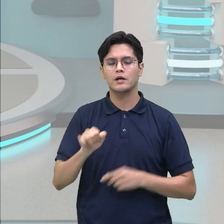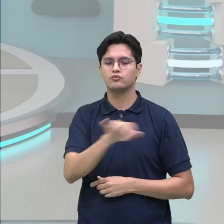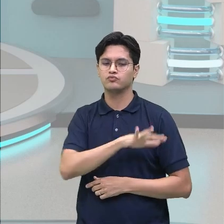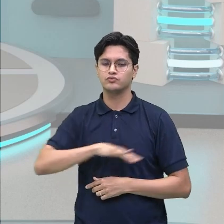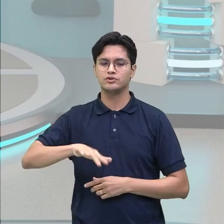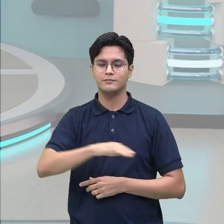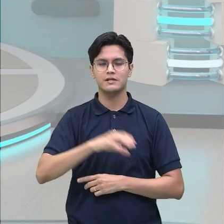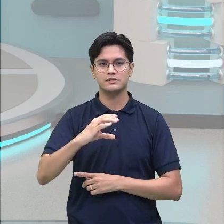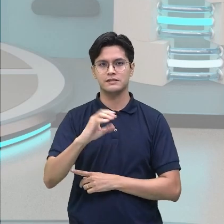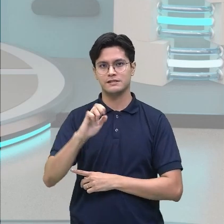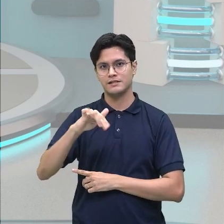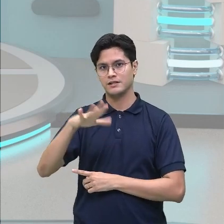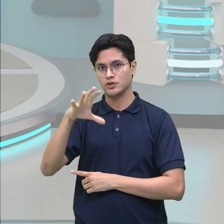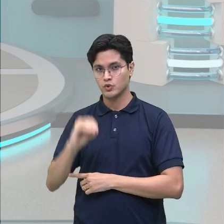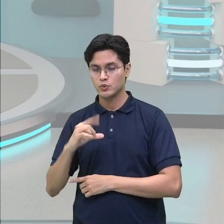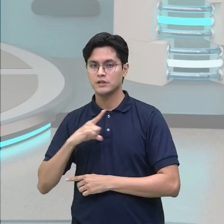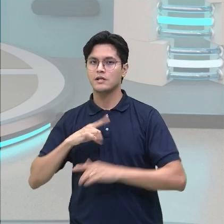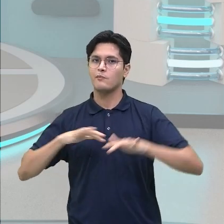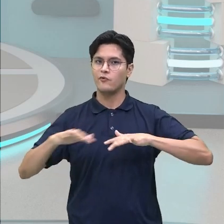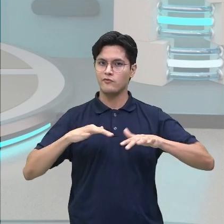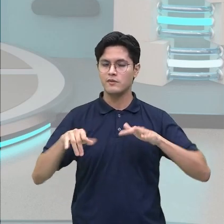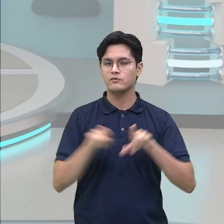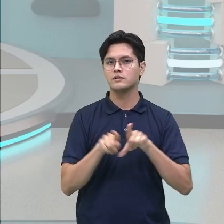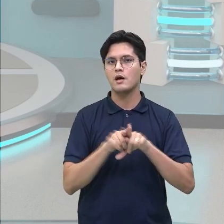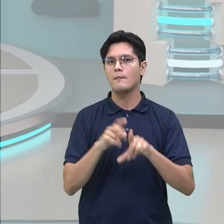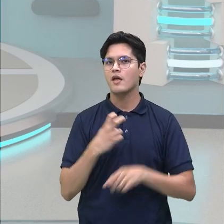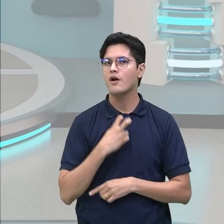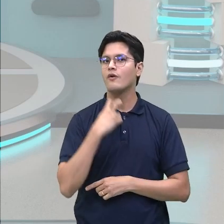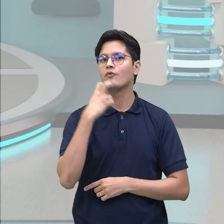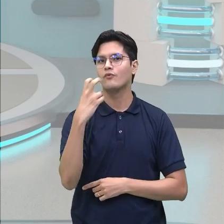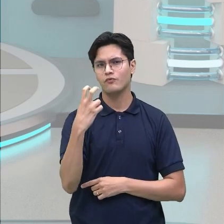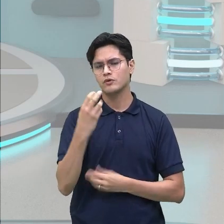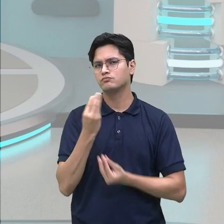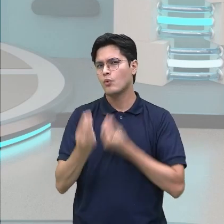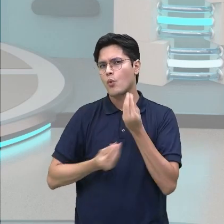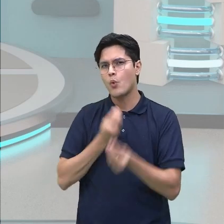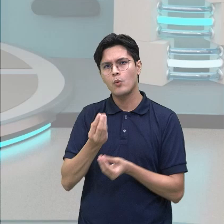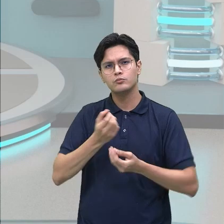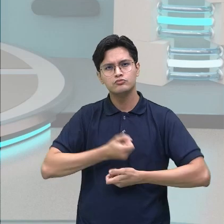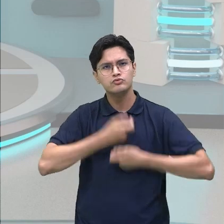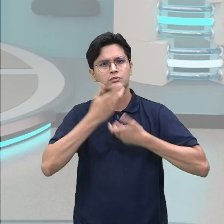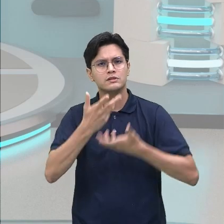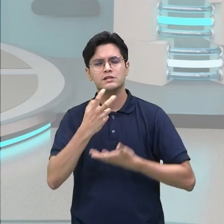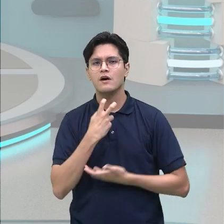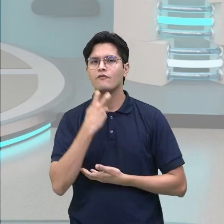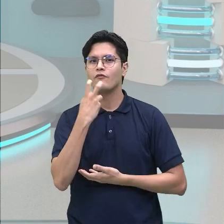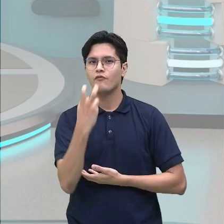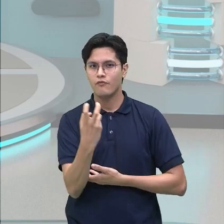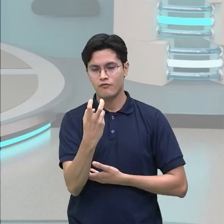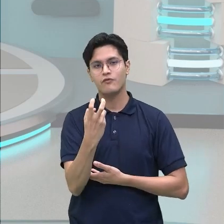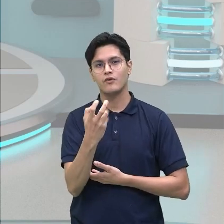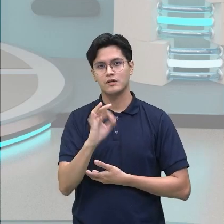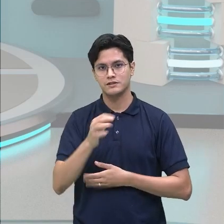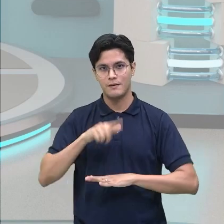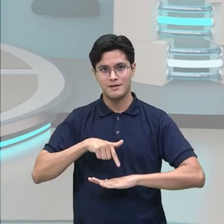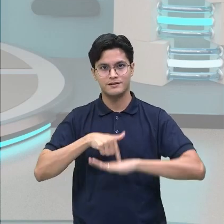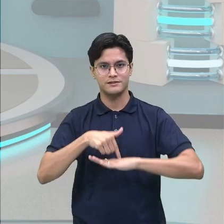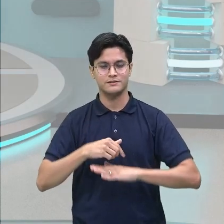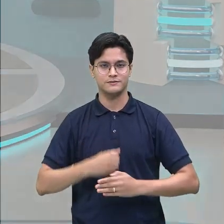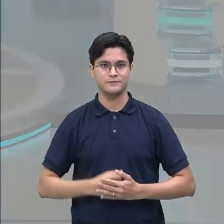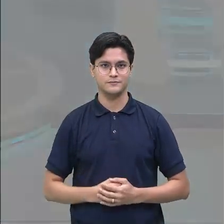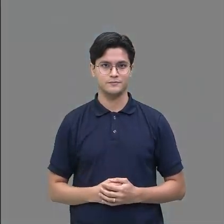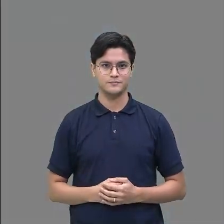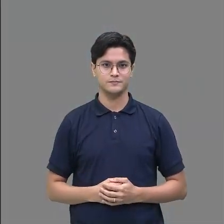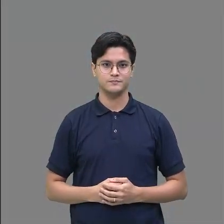esse movimento e a voz. Como entonar essa voz para uma representação cênica. Vamos ver?